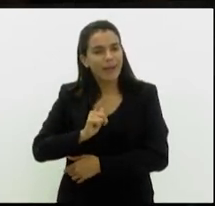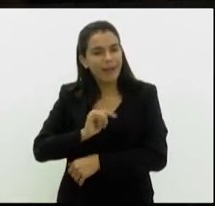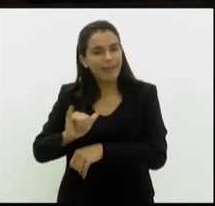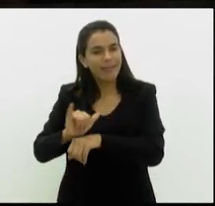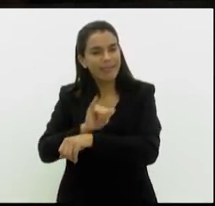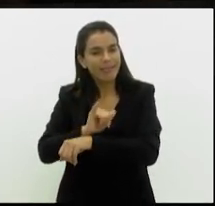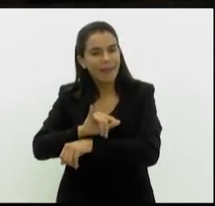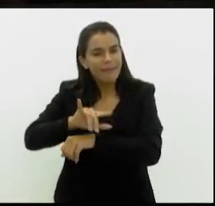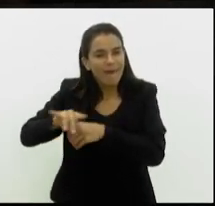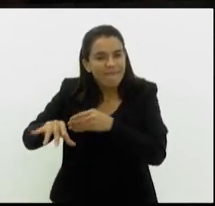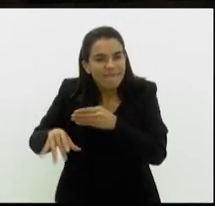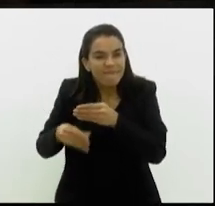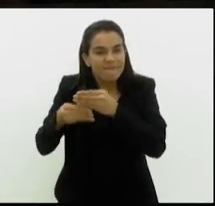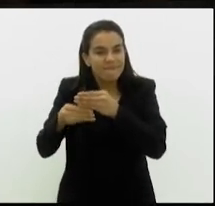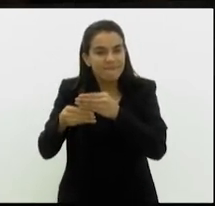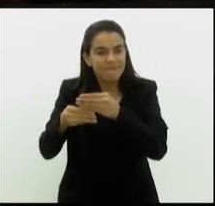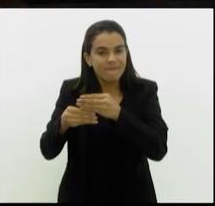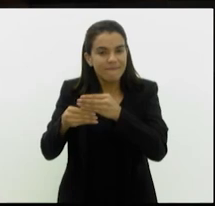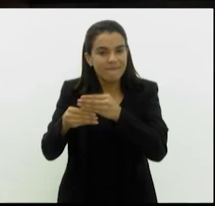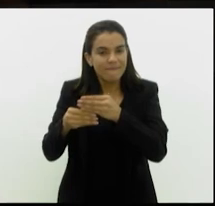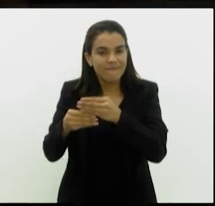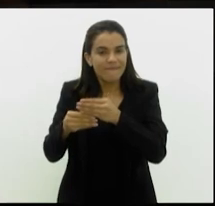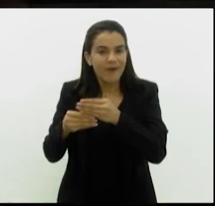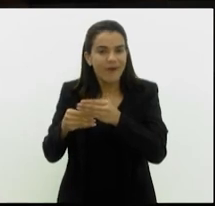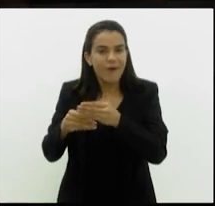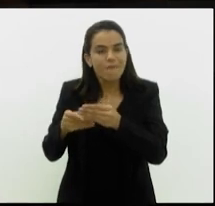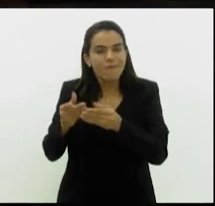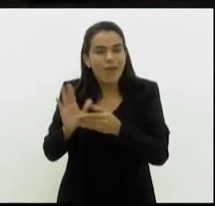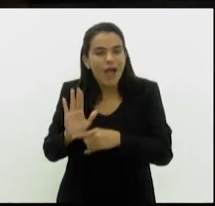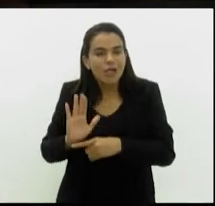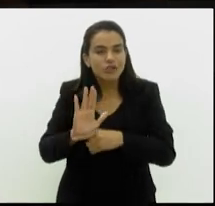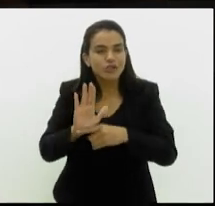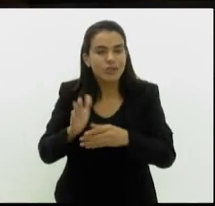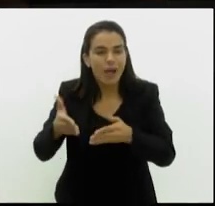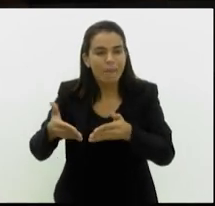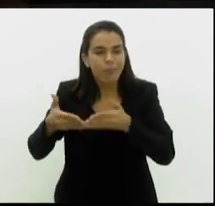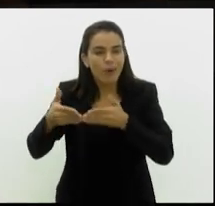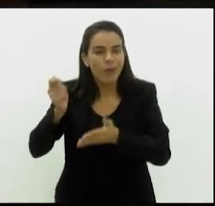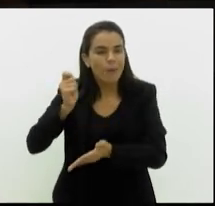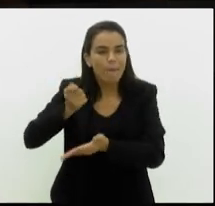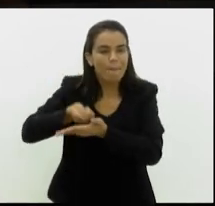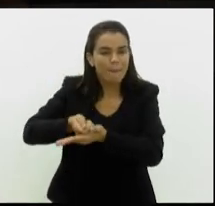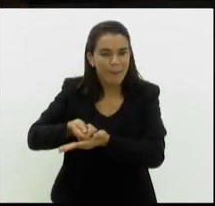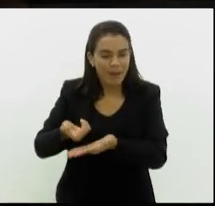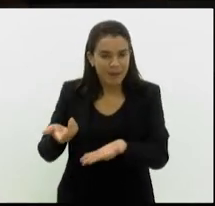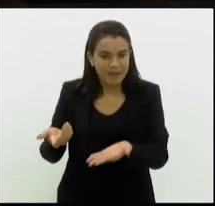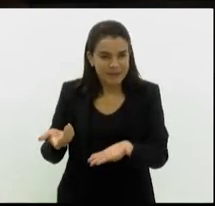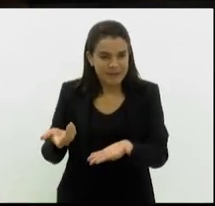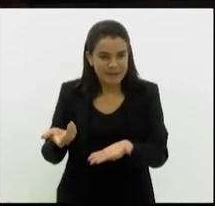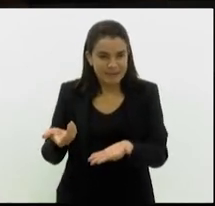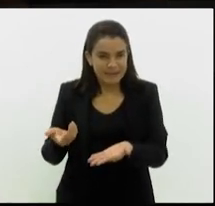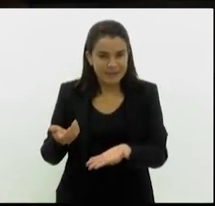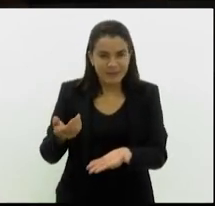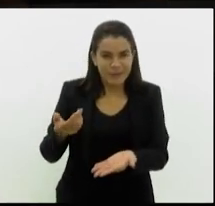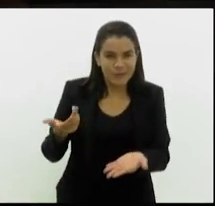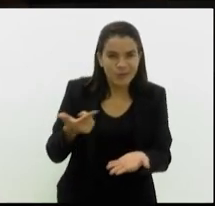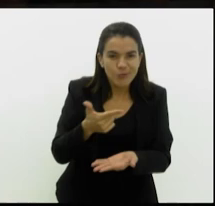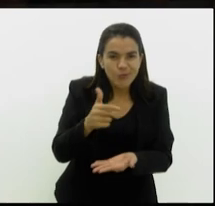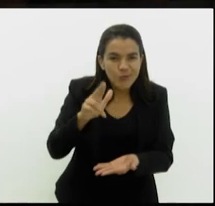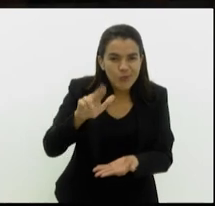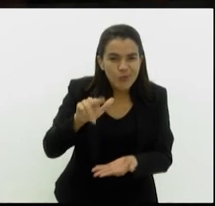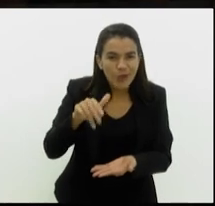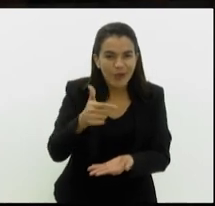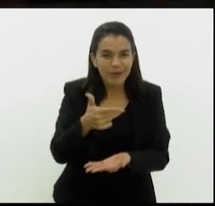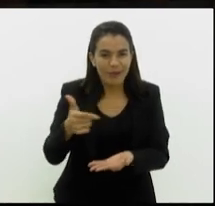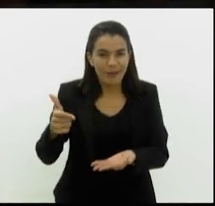para mais um benefício fiscal. E jamais há espaço para